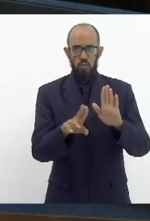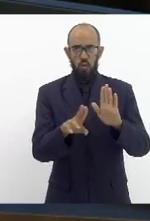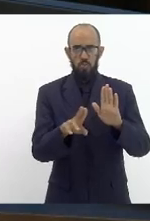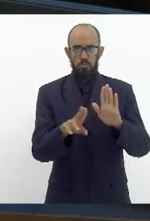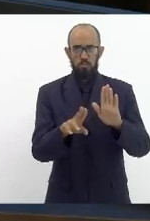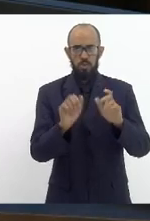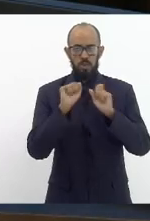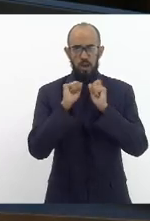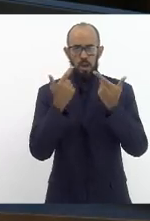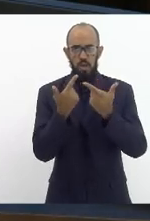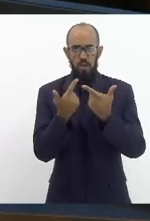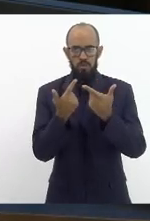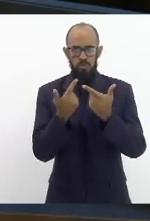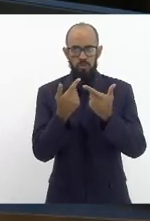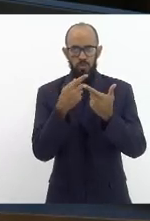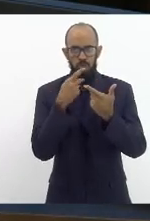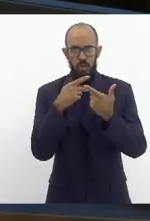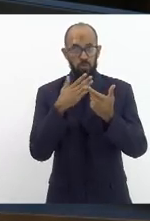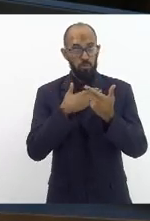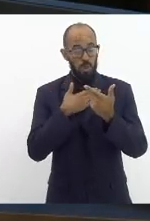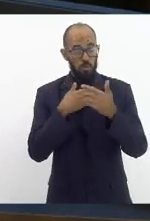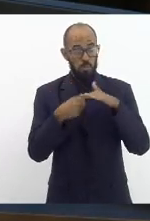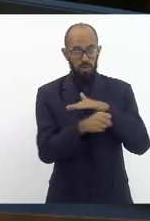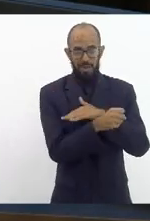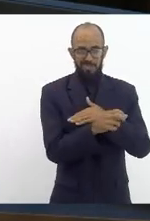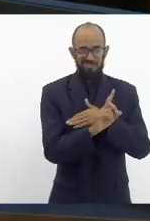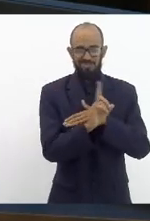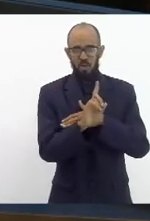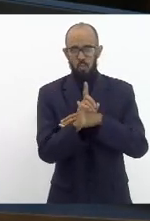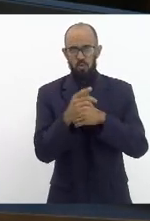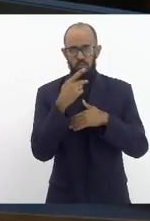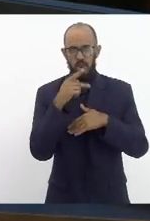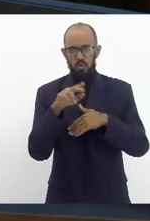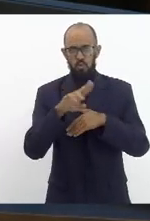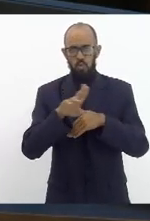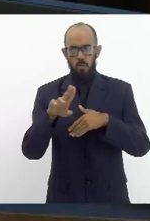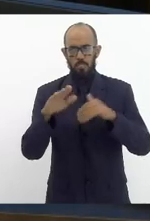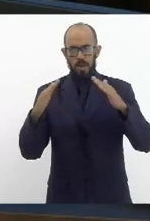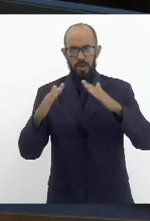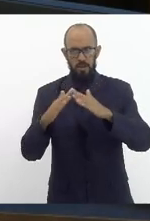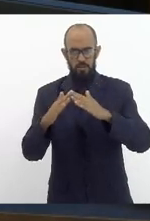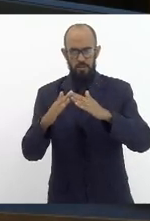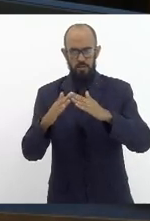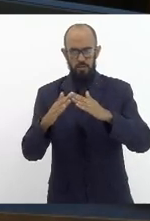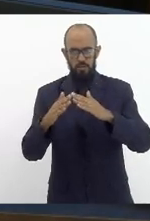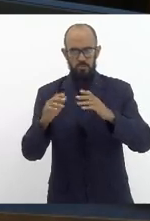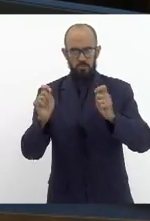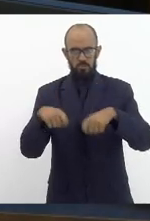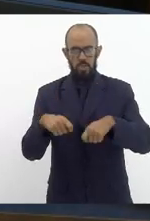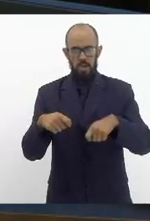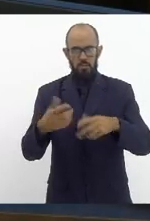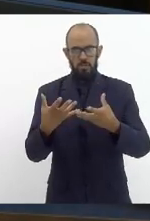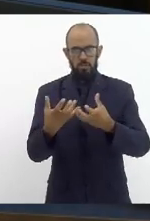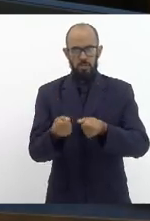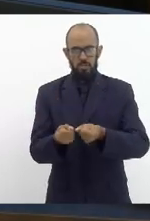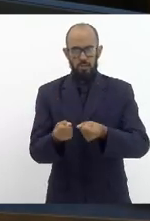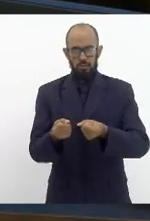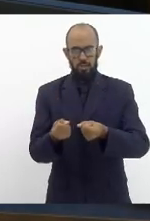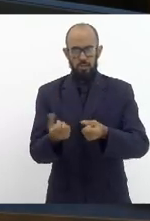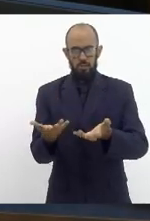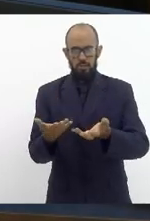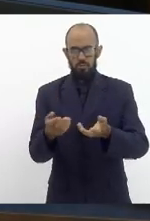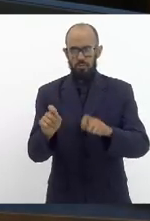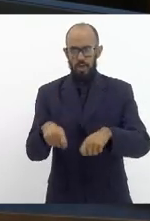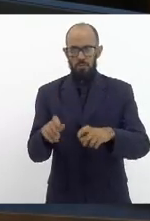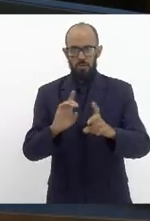ou seja, eu não estou falando em nome do meu mandato, eu estou falando em nome da Casa. E aí eu não posso receber, porque eu não posso discutir,